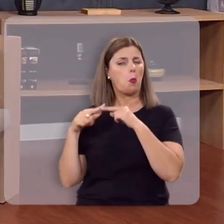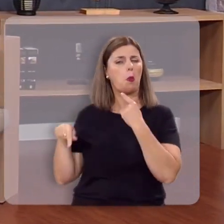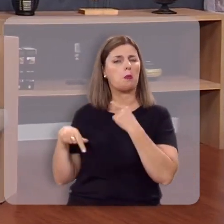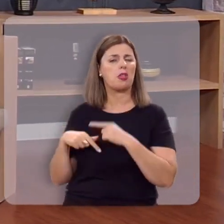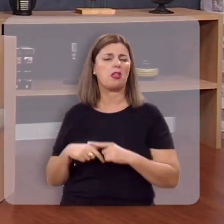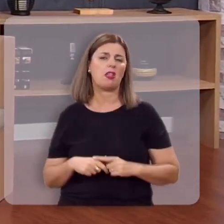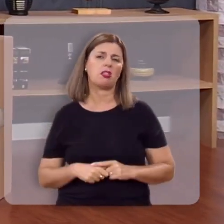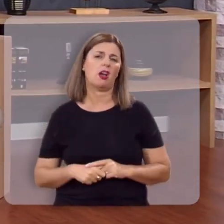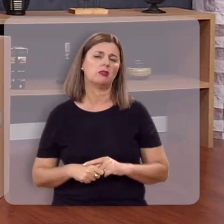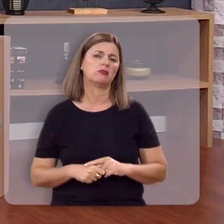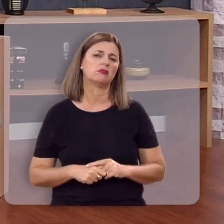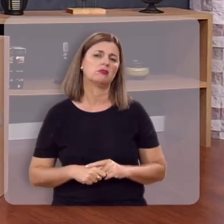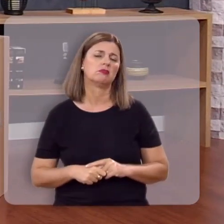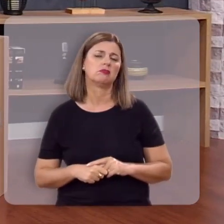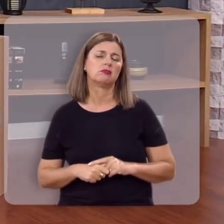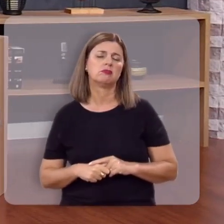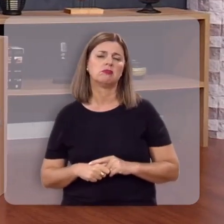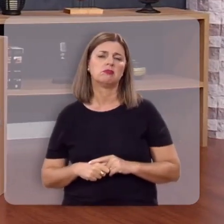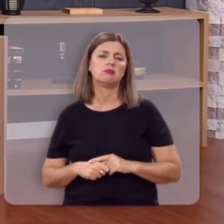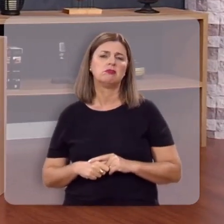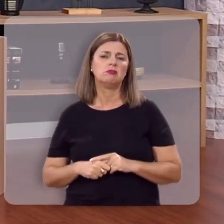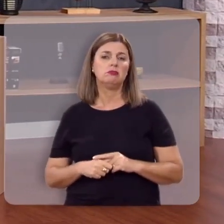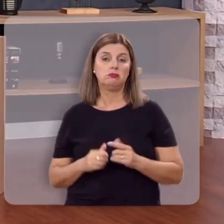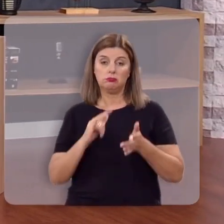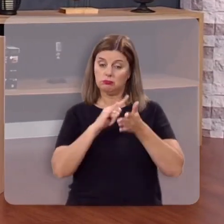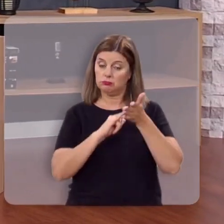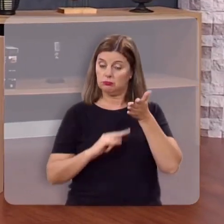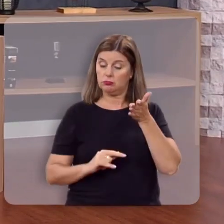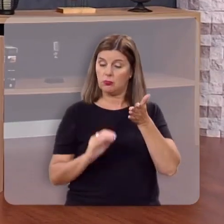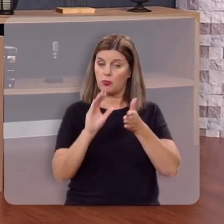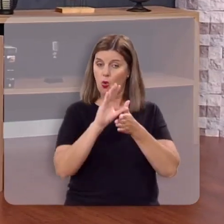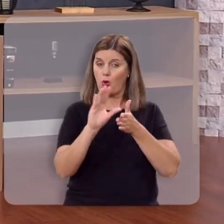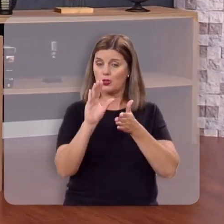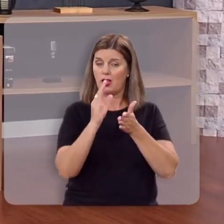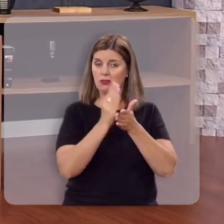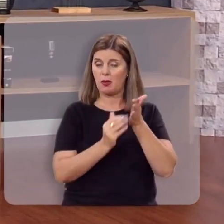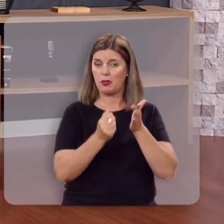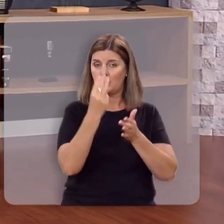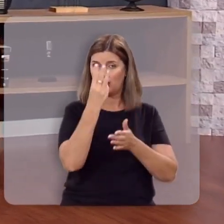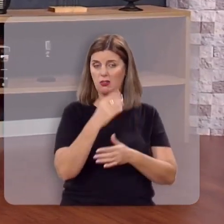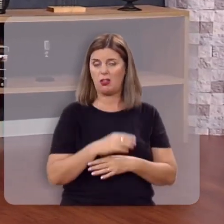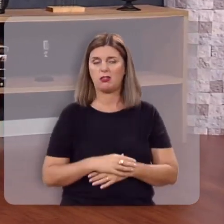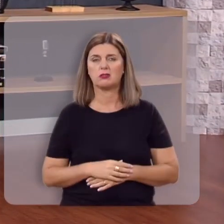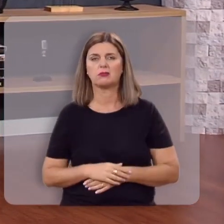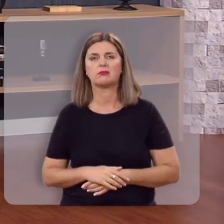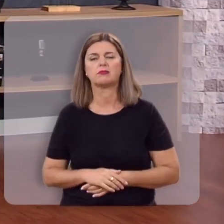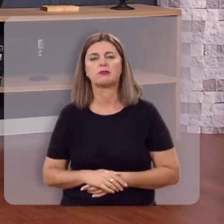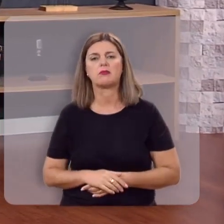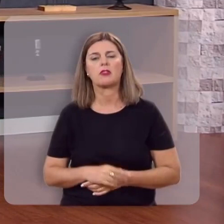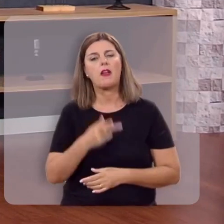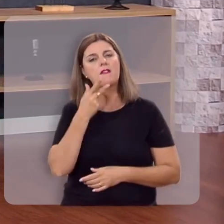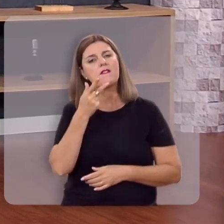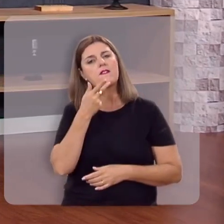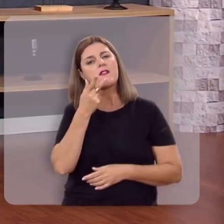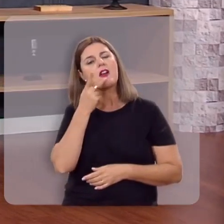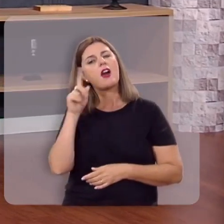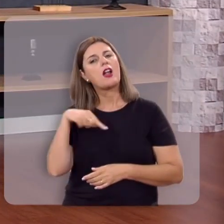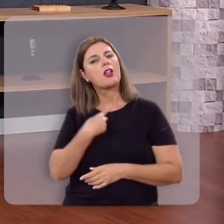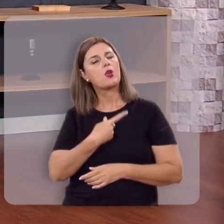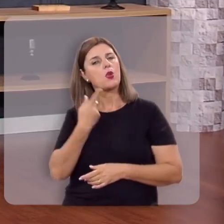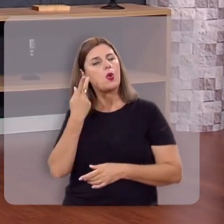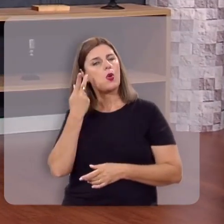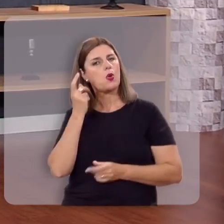inadequados. E o texto de Colossenses capítulo 3 retrata para nós de